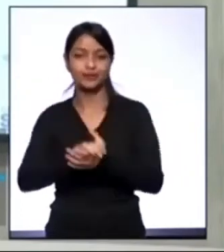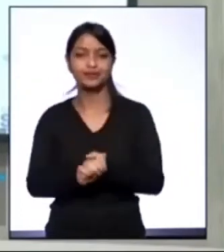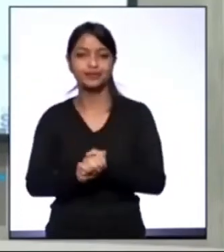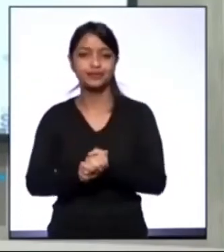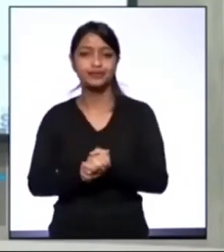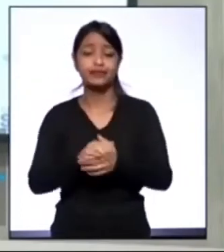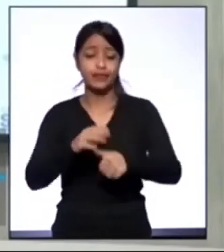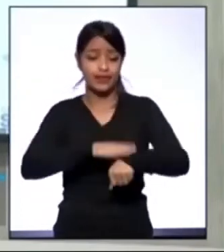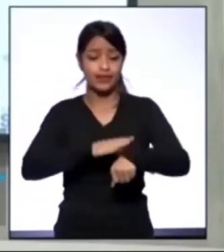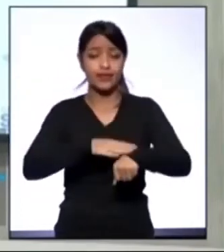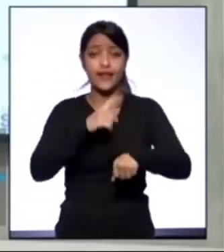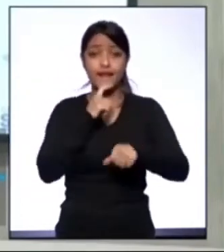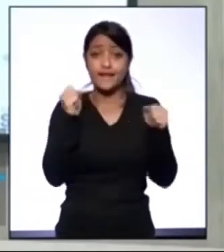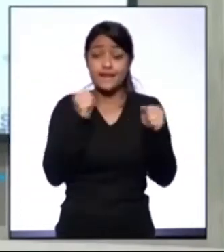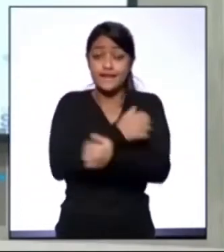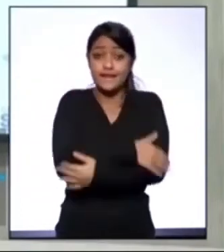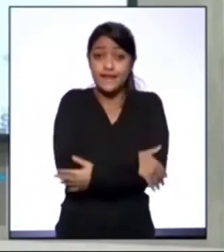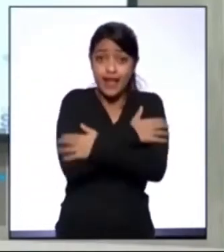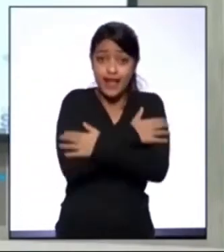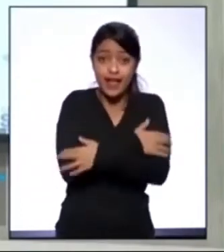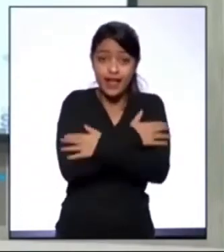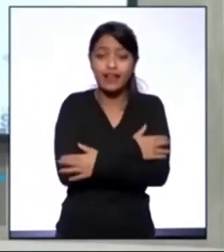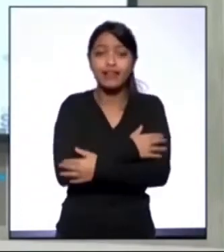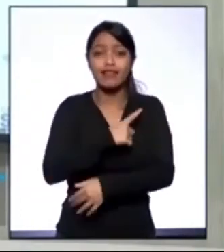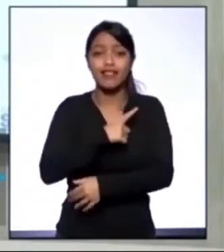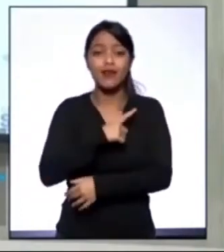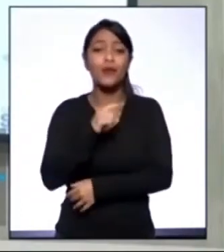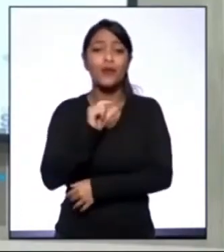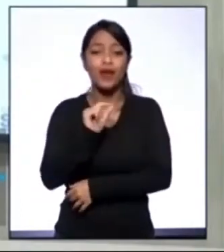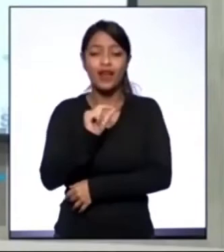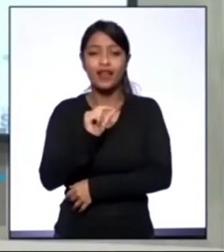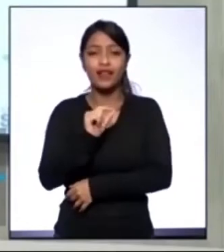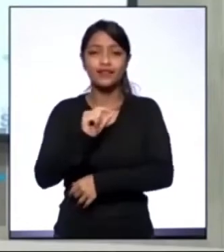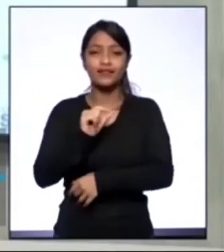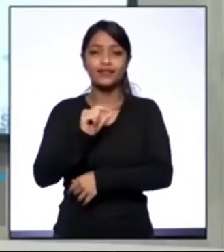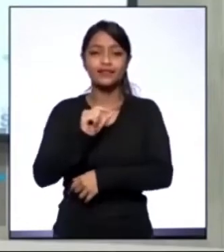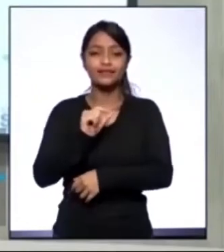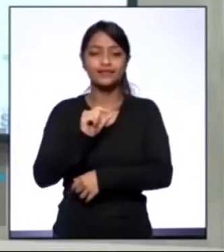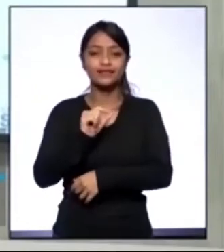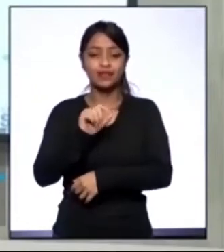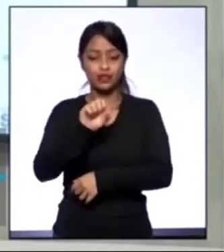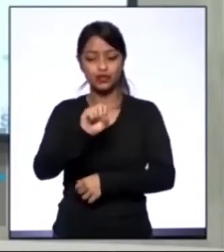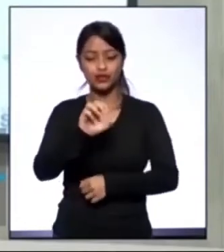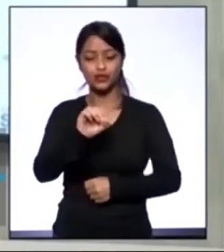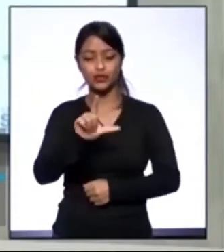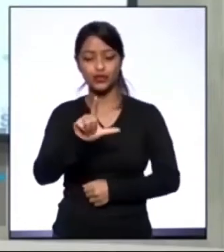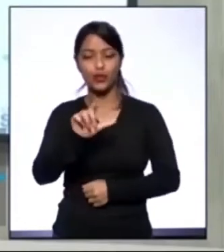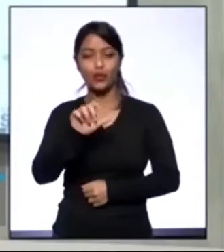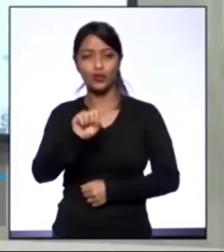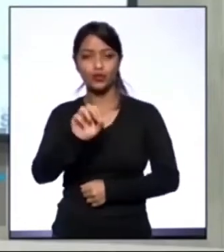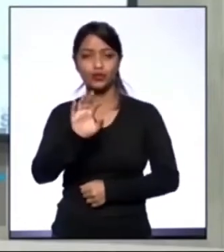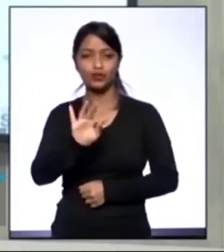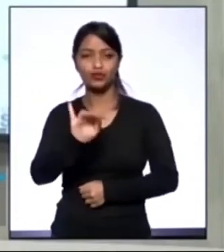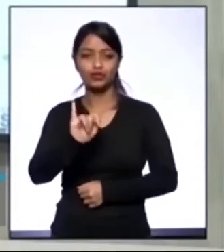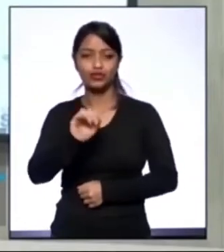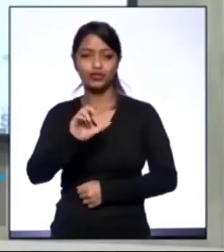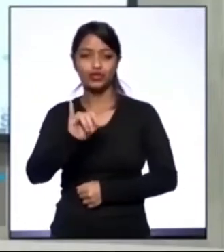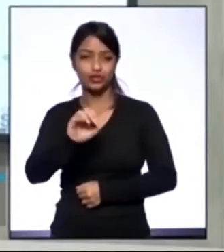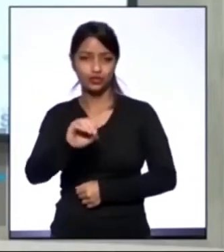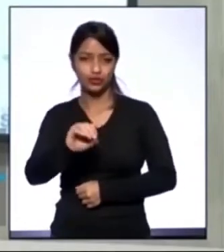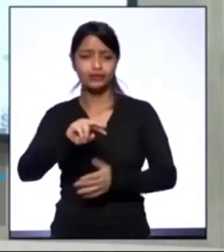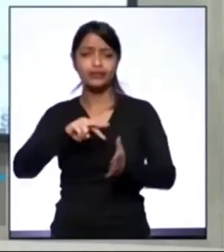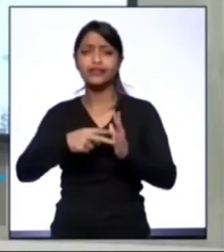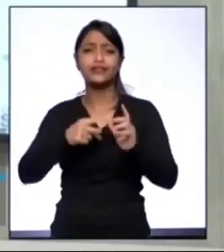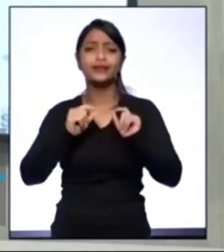né? Não é assim? O solstício de verão no hemisfério norte pressupõe que houve um deslocamento do equador térmico para o hemisfério norte. E